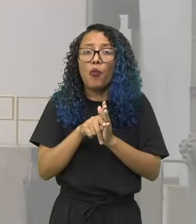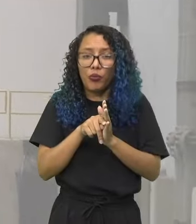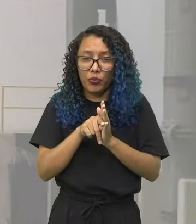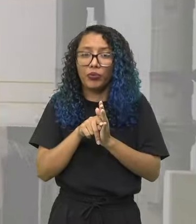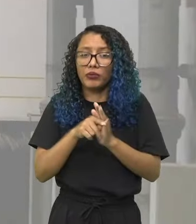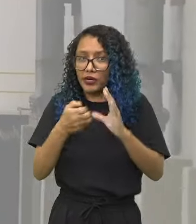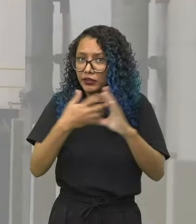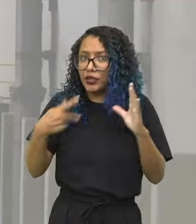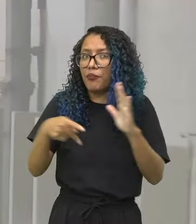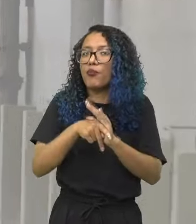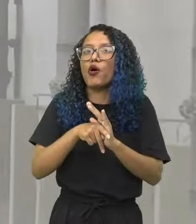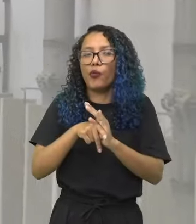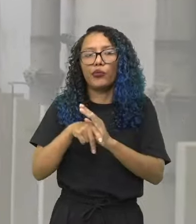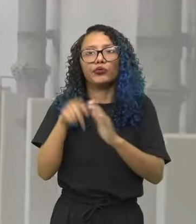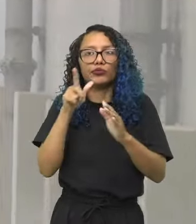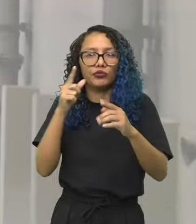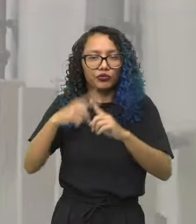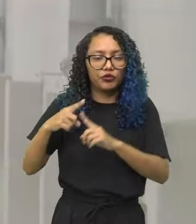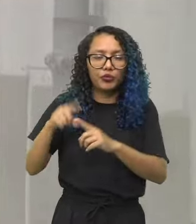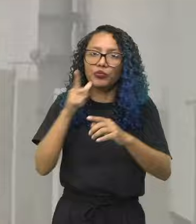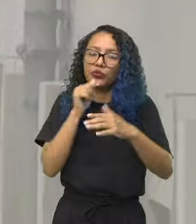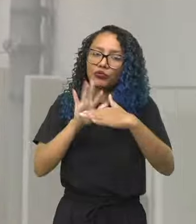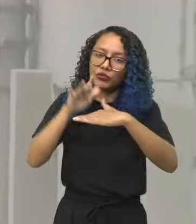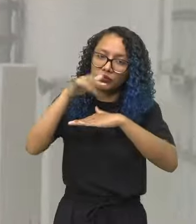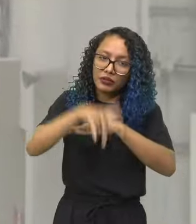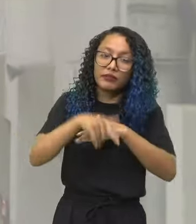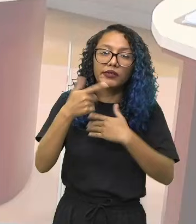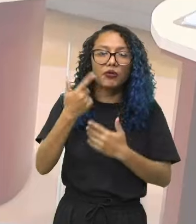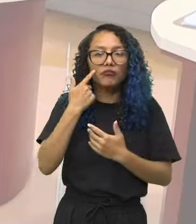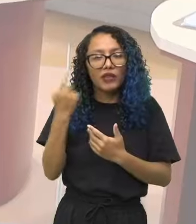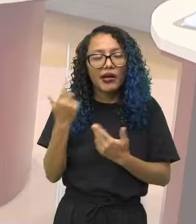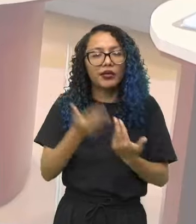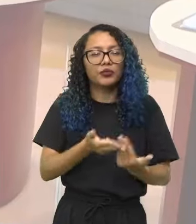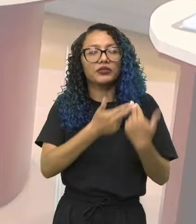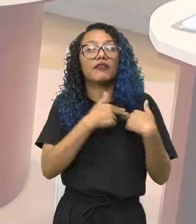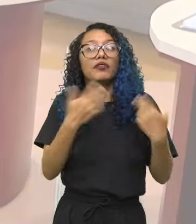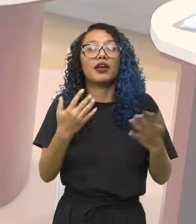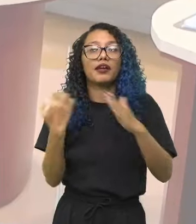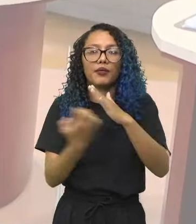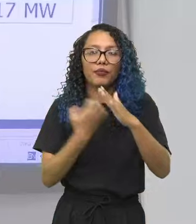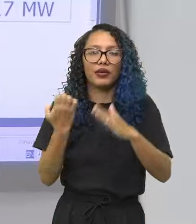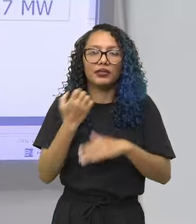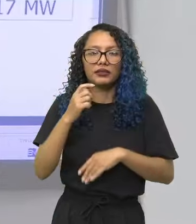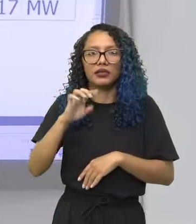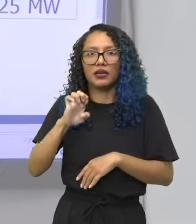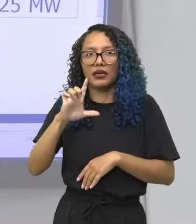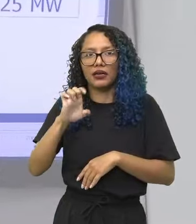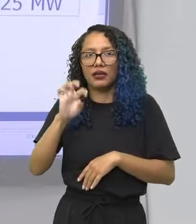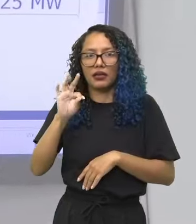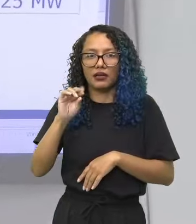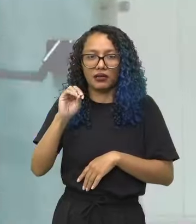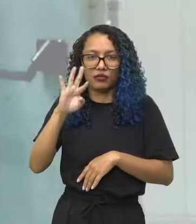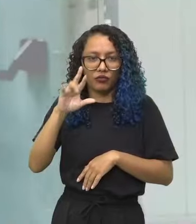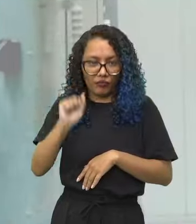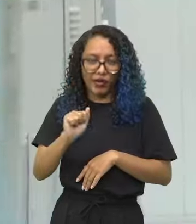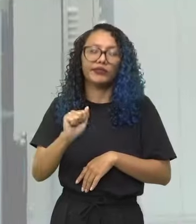aqui, na hidrelétrica de Balbina, gerenciada pelo Eletrobras, Amazonas GT, não seria diferente.